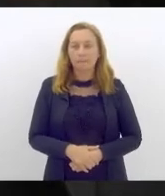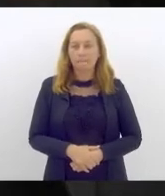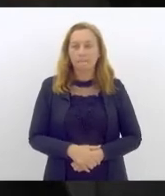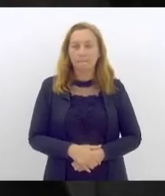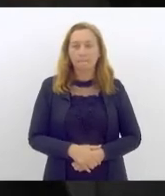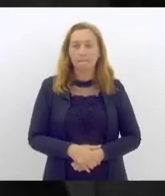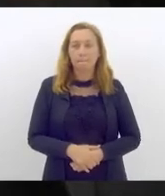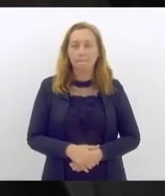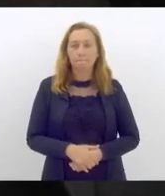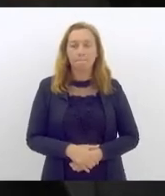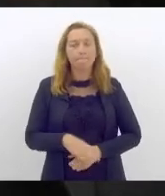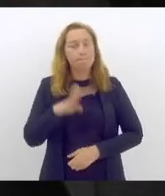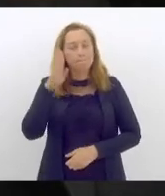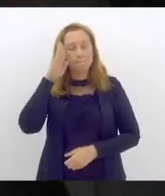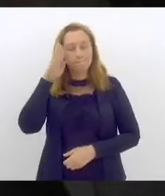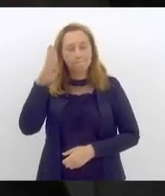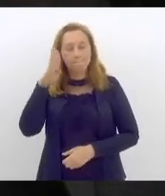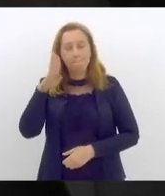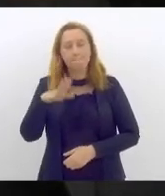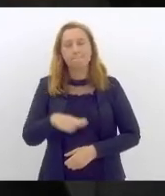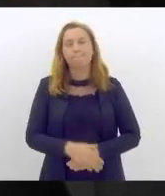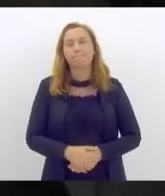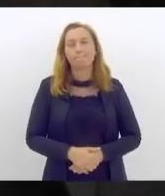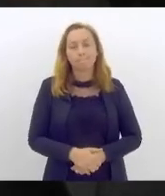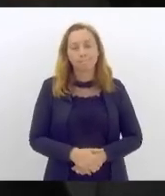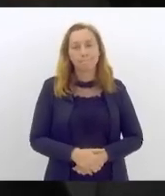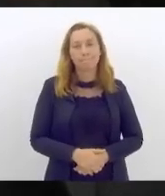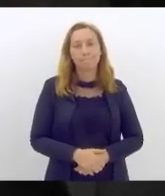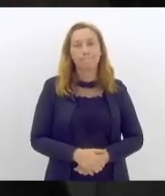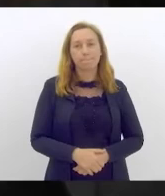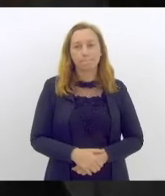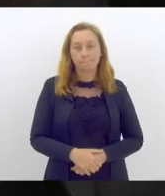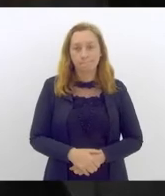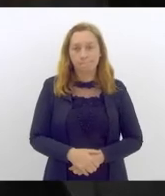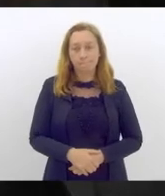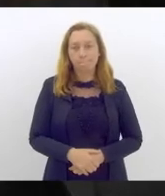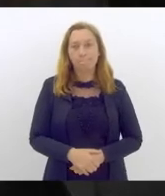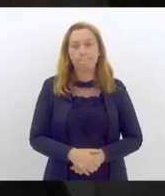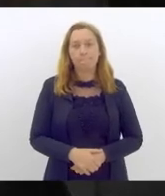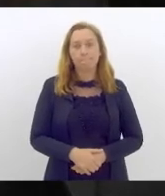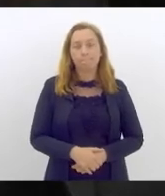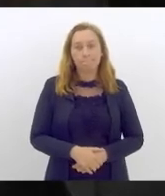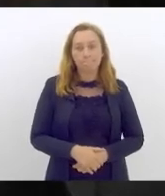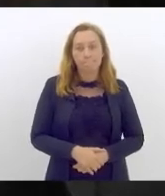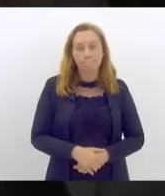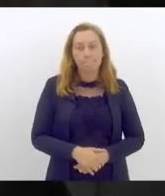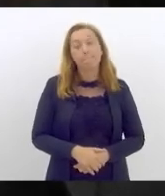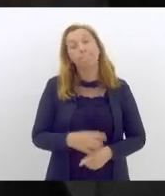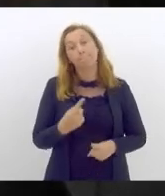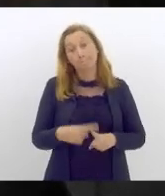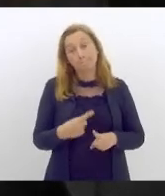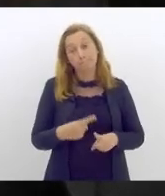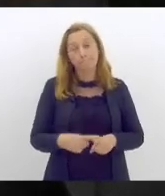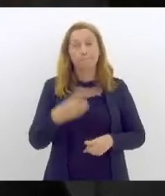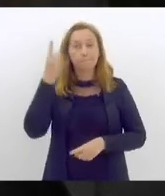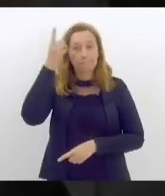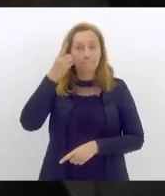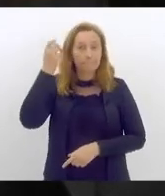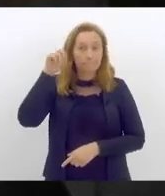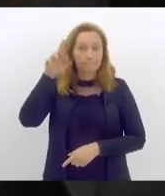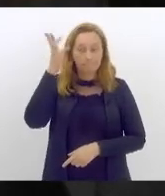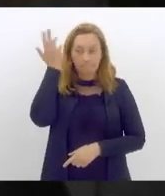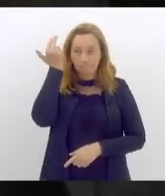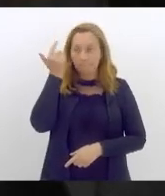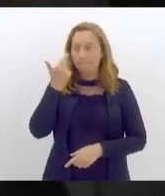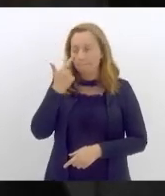dado a ele a relevância de vida porque Deputado heliomar Coelho